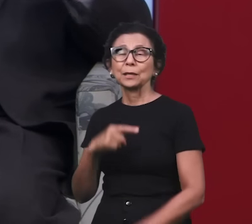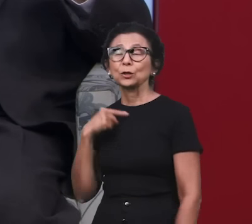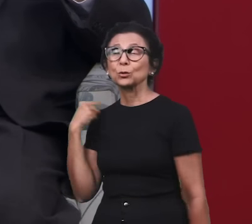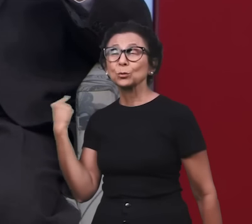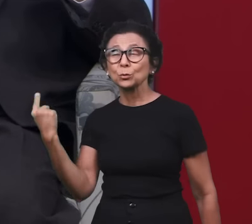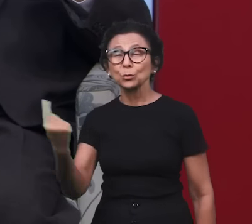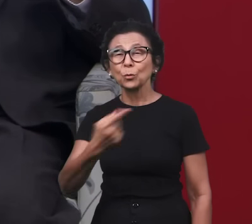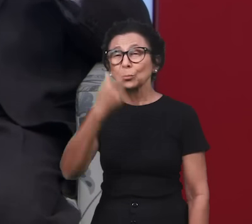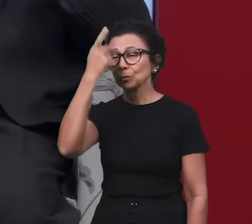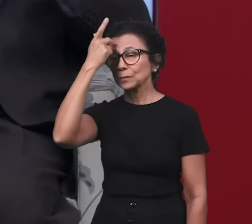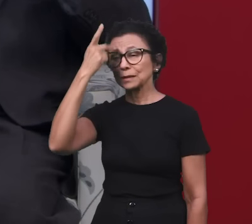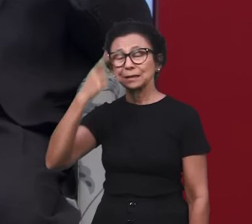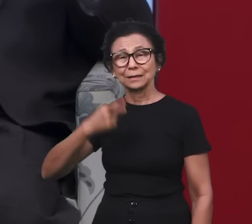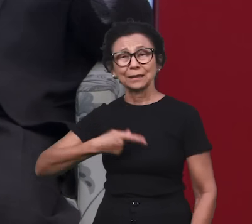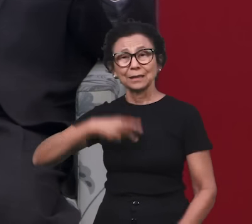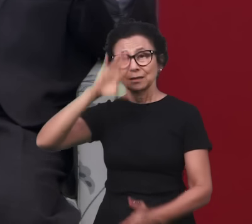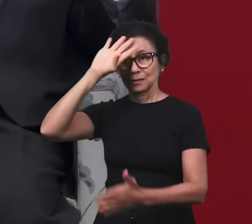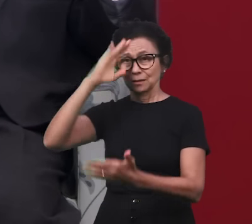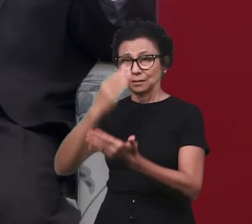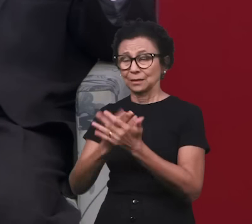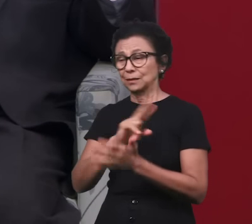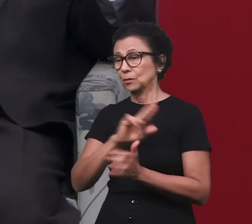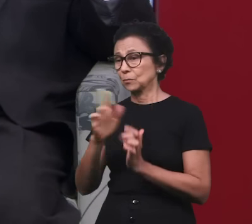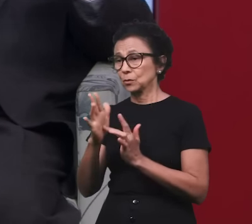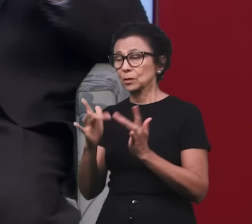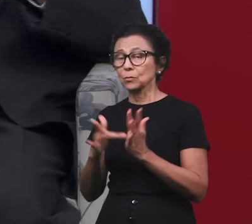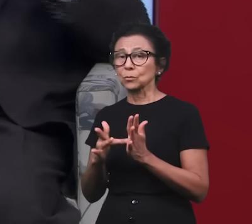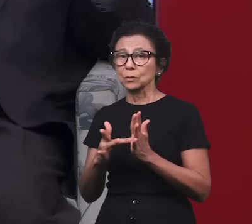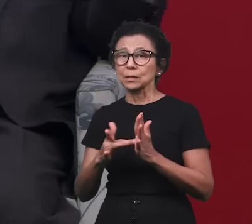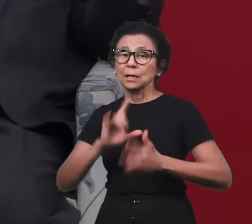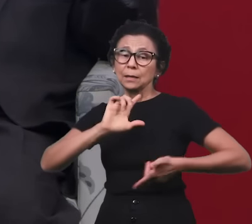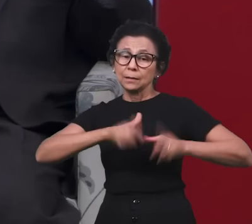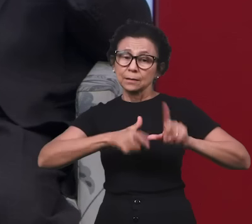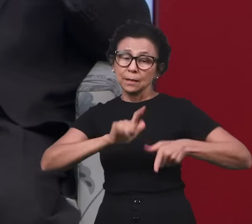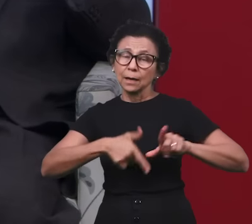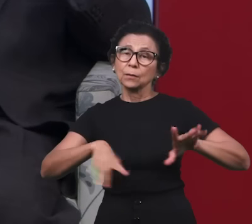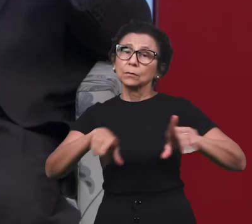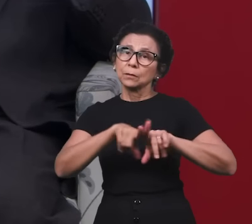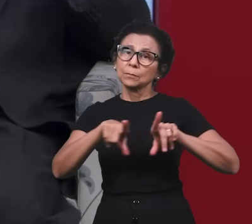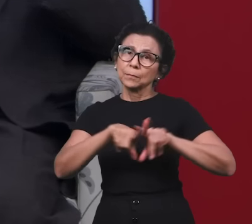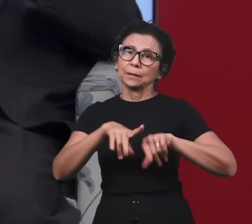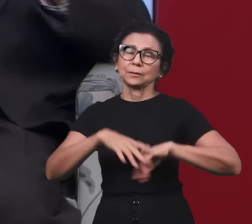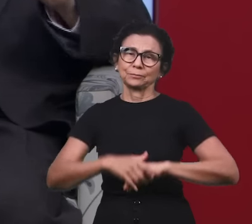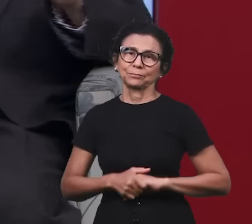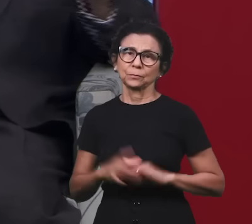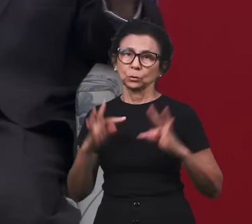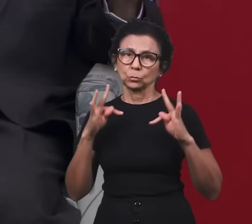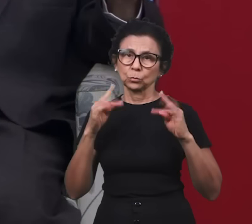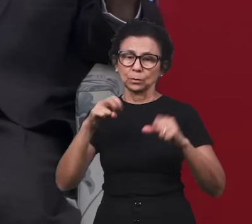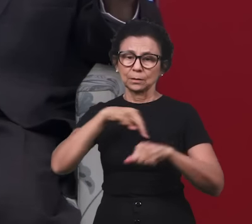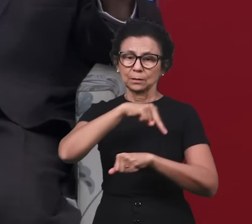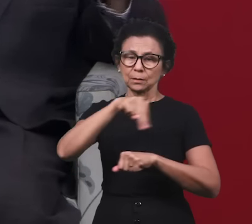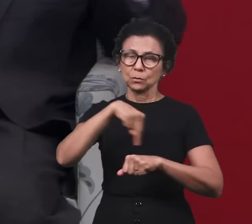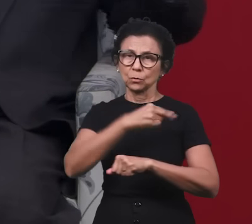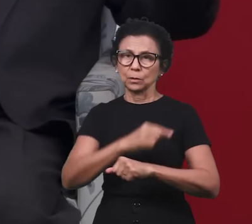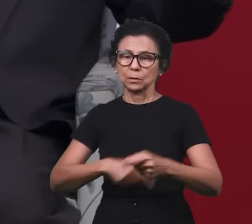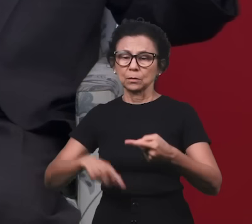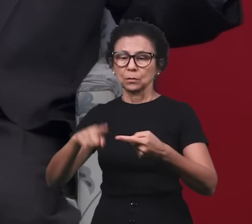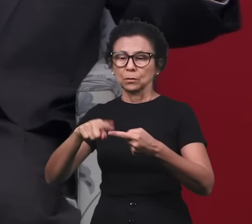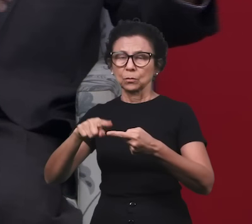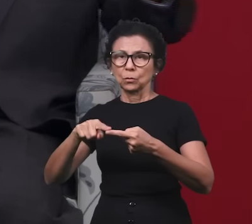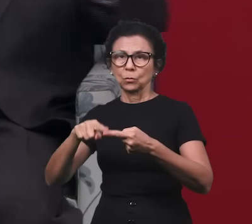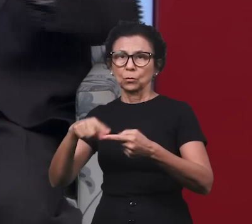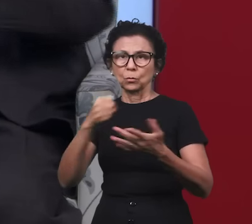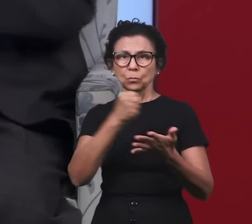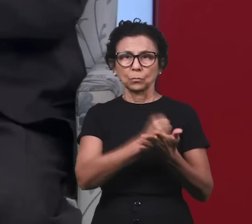no nome do Senhor Jesus, inclusive Israel, todas as nações da terra. Mas são 2 acordos. Um acordo